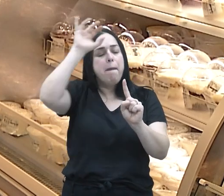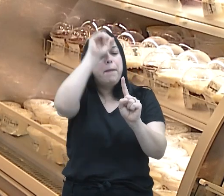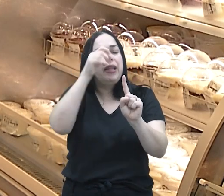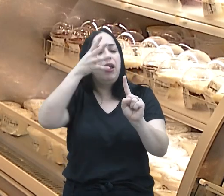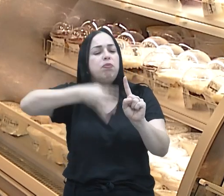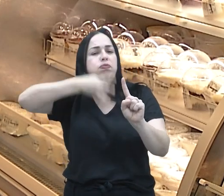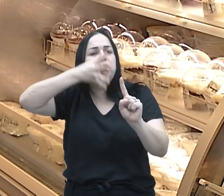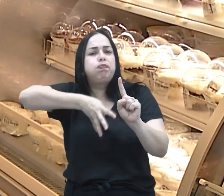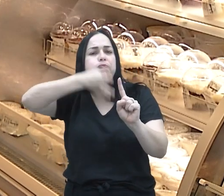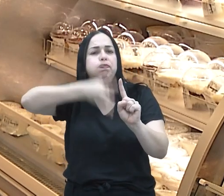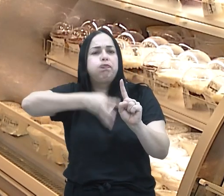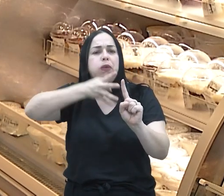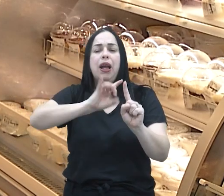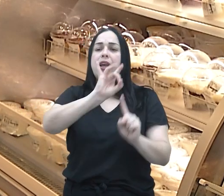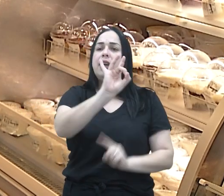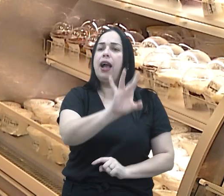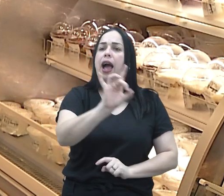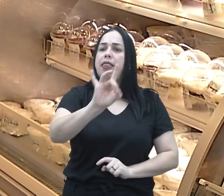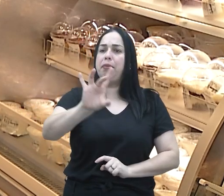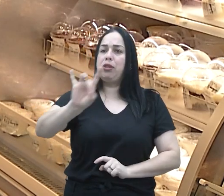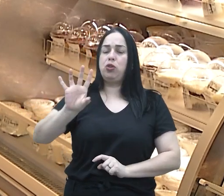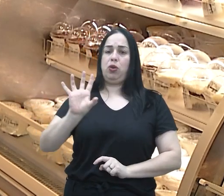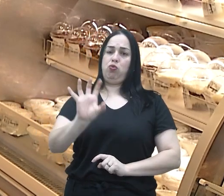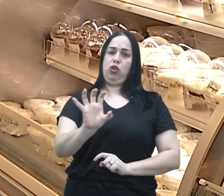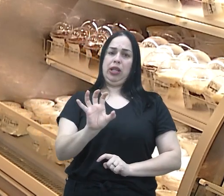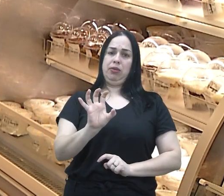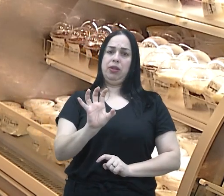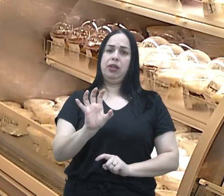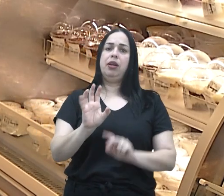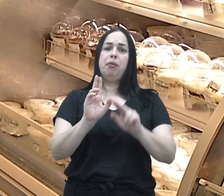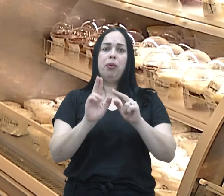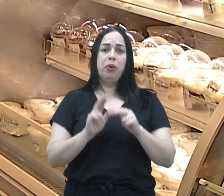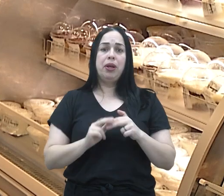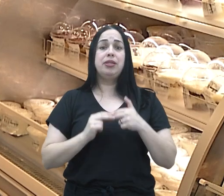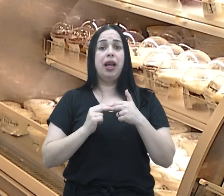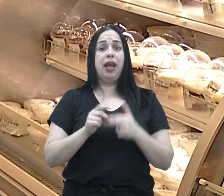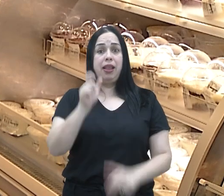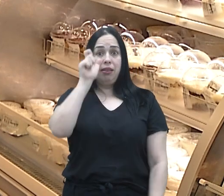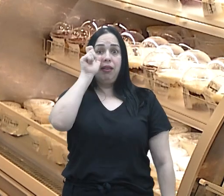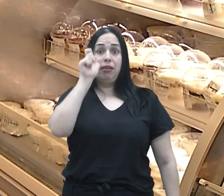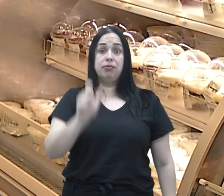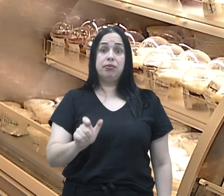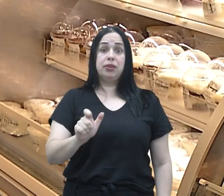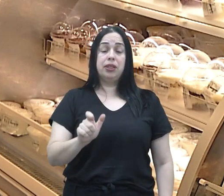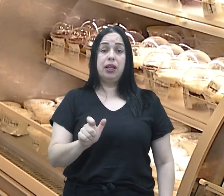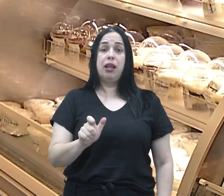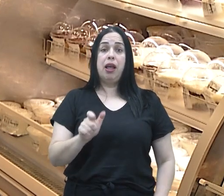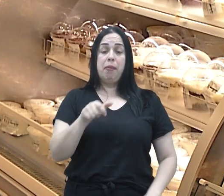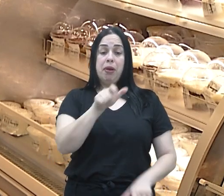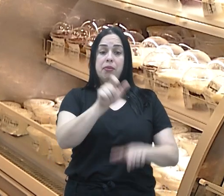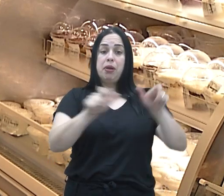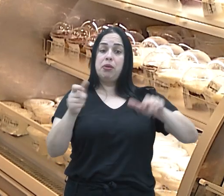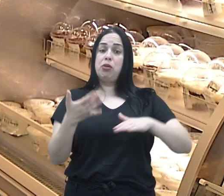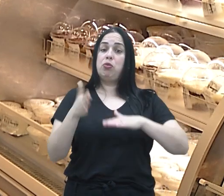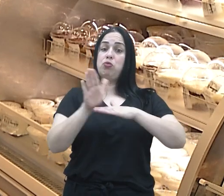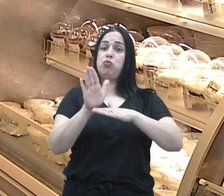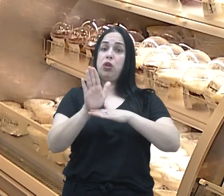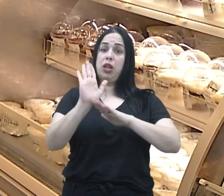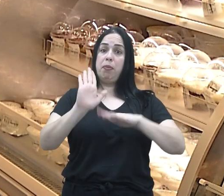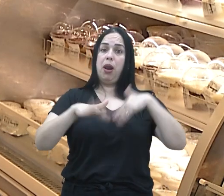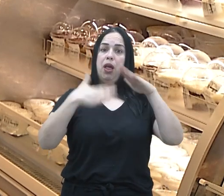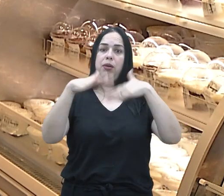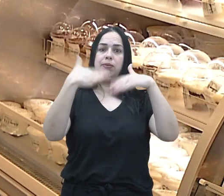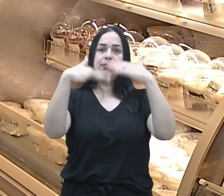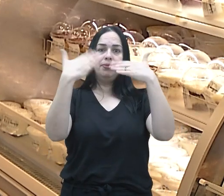sobre as pessoas, já que cada pessoa tem seu estilo, e seria interessante, realmente, para a pessoa se desenvolver, o